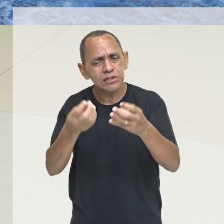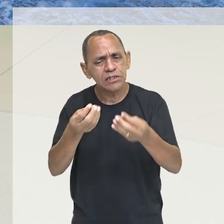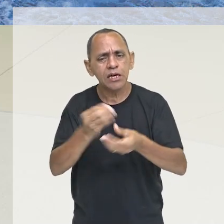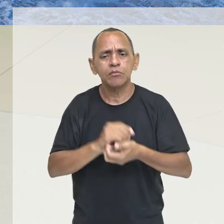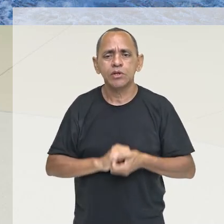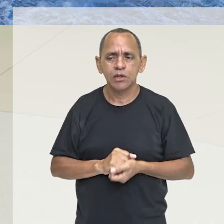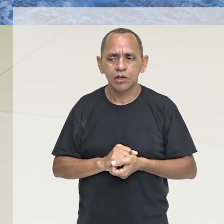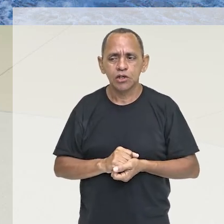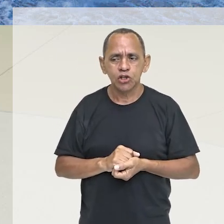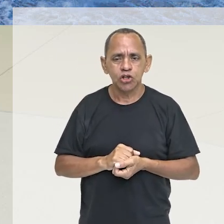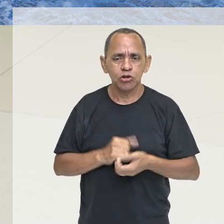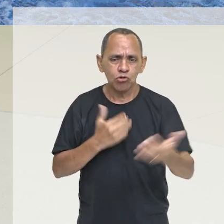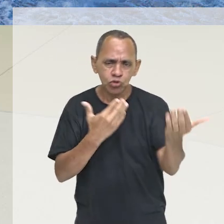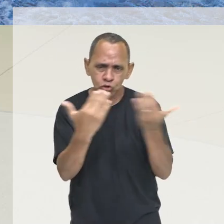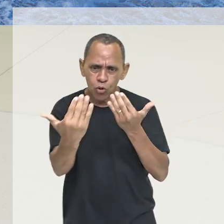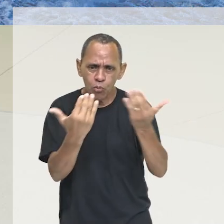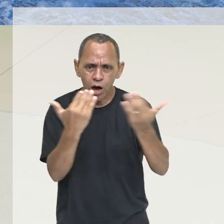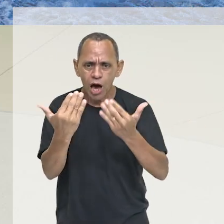a